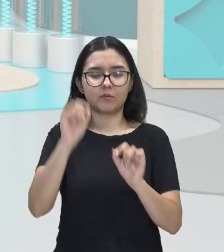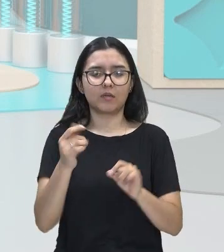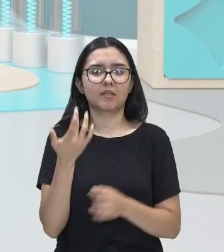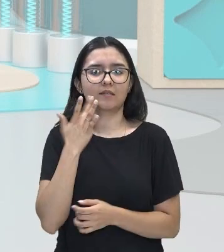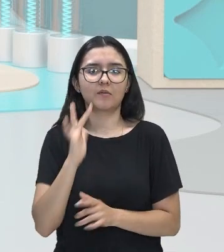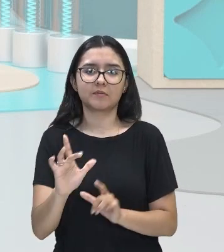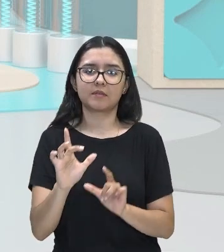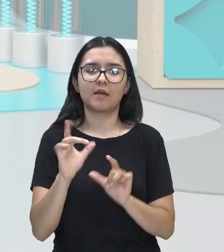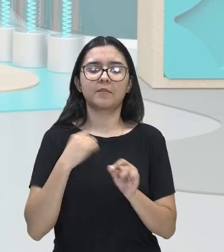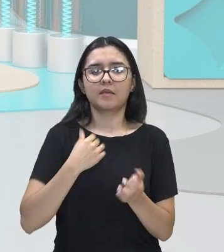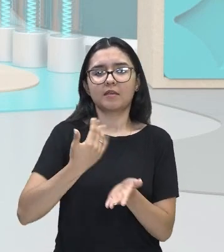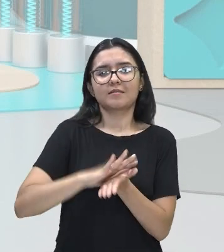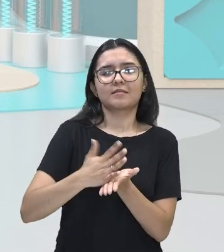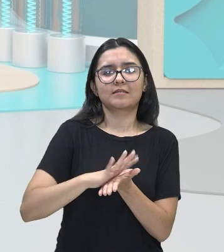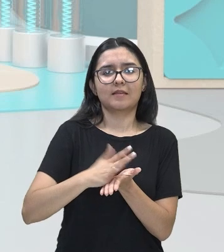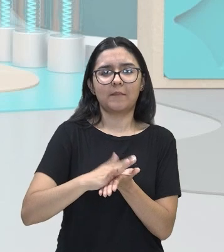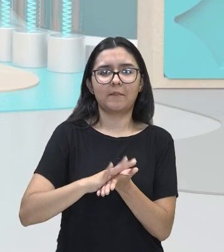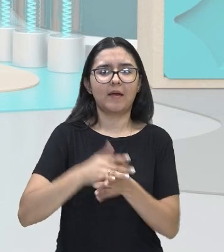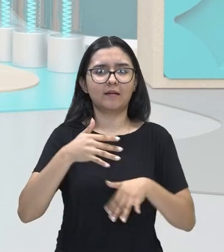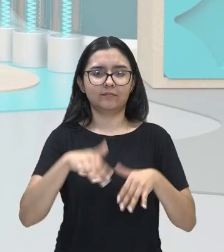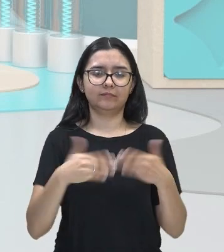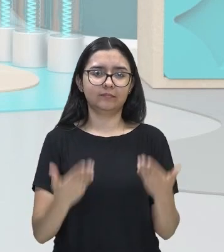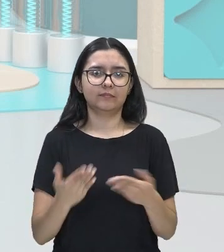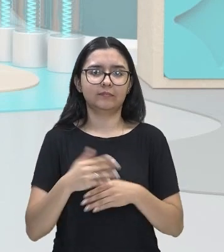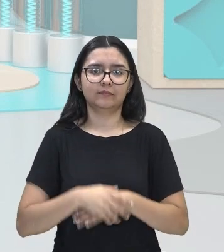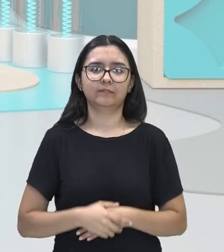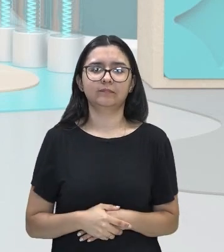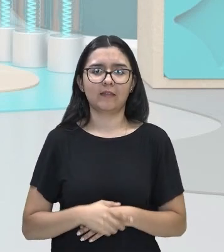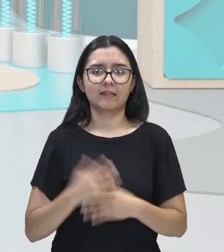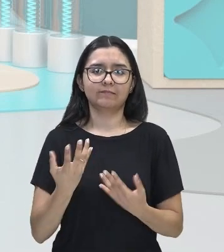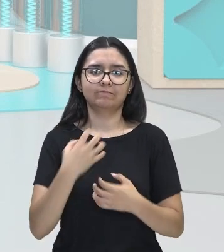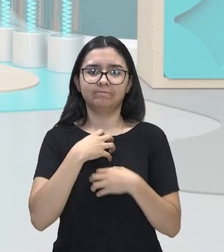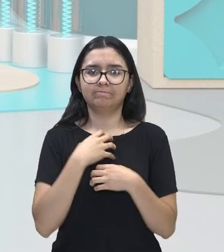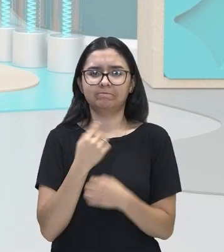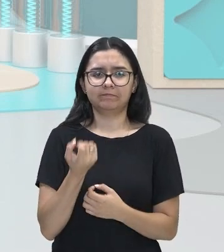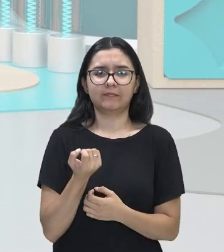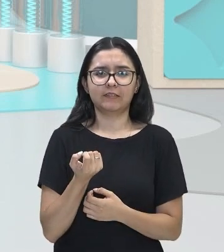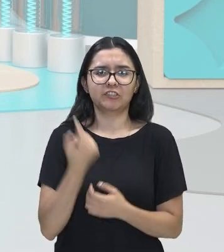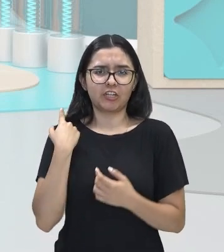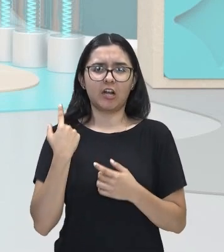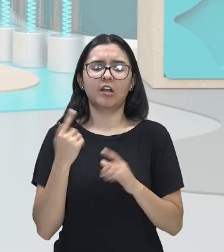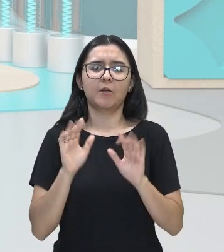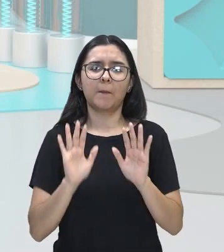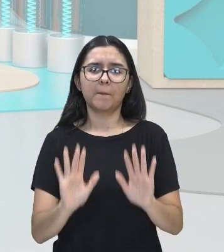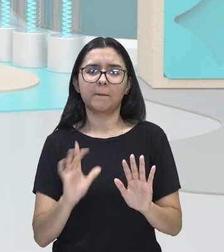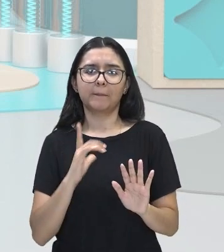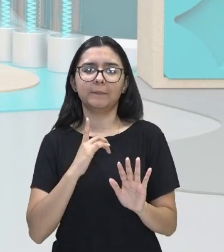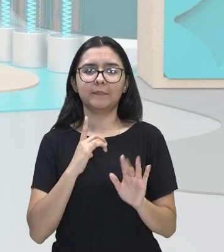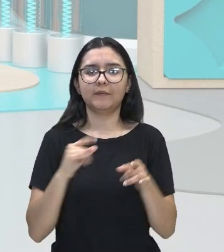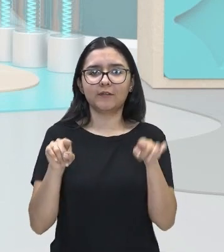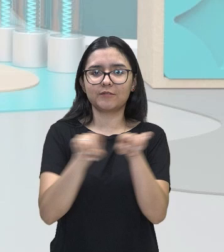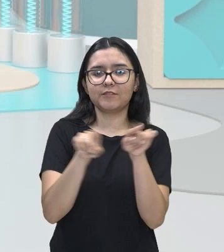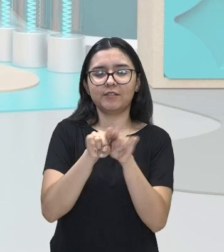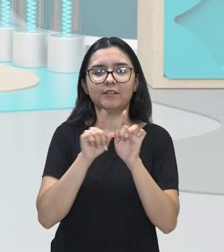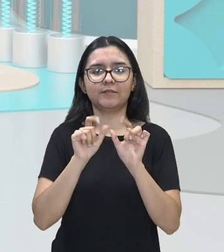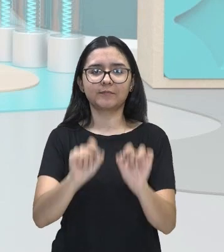seja alguém que se ache de repente estranho. Eu não estou incitando ninguém a se achar estranho porque não sabe sambar,